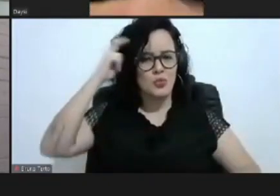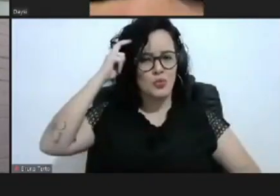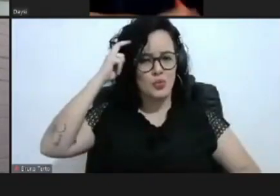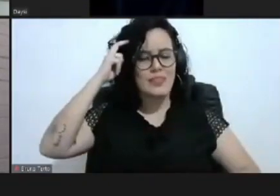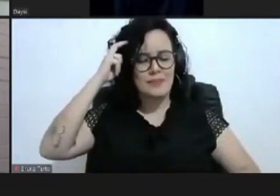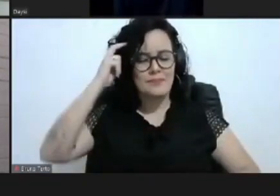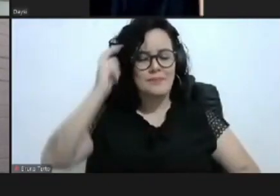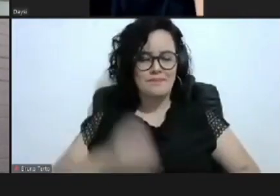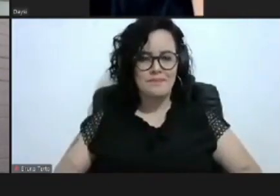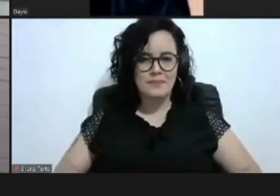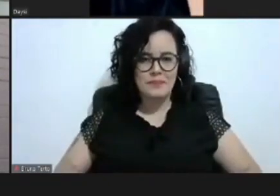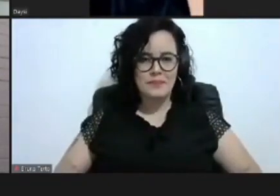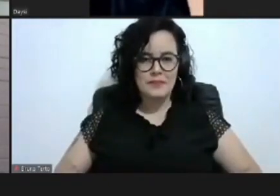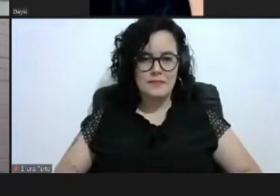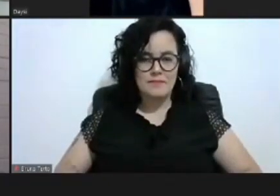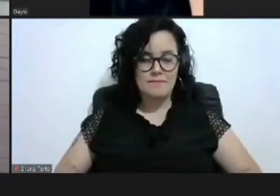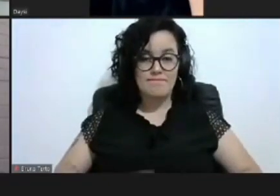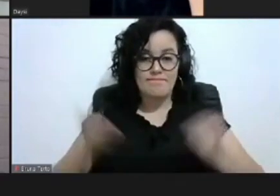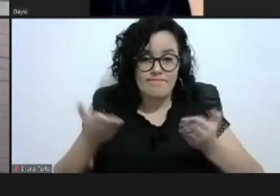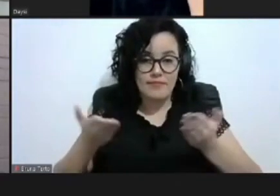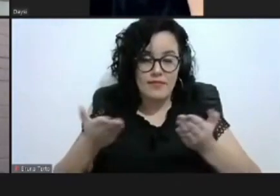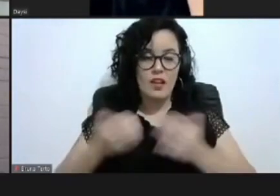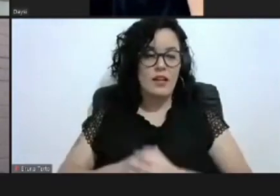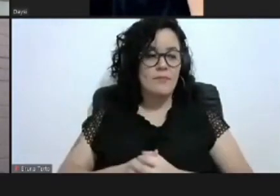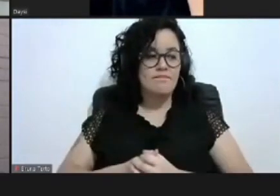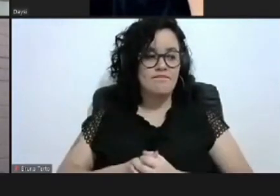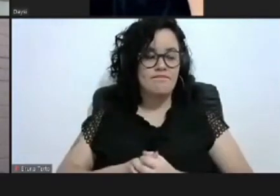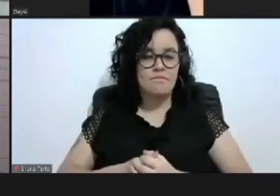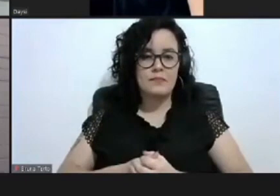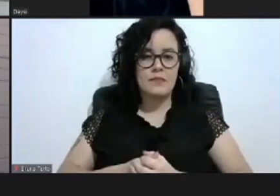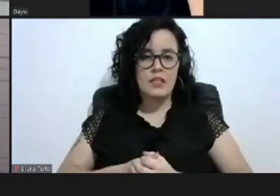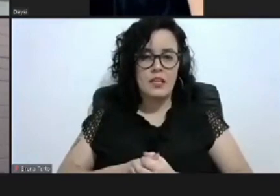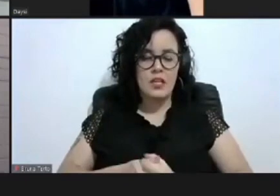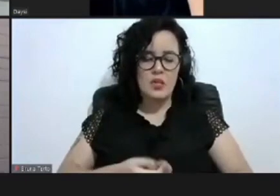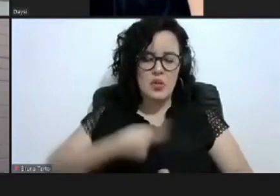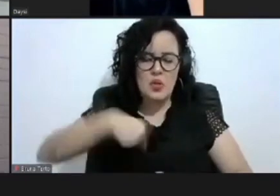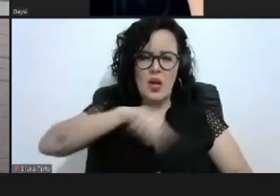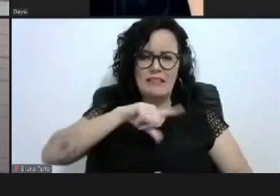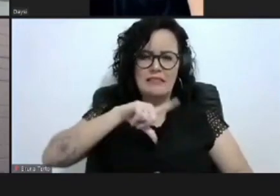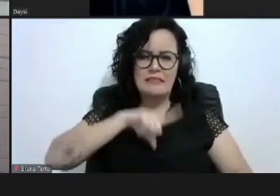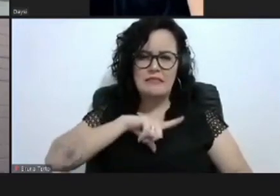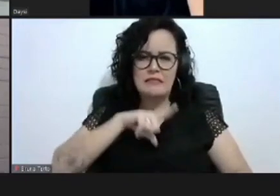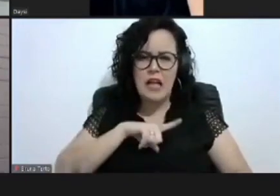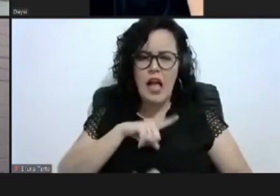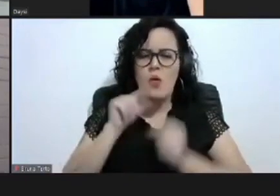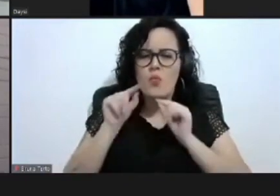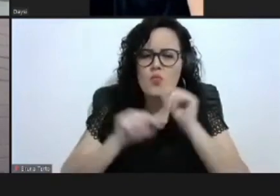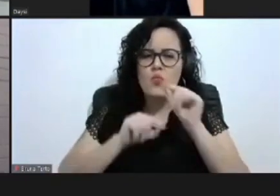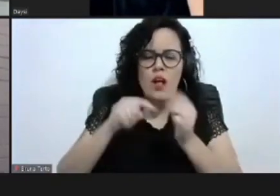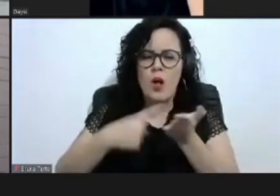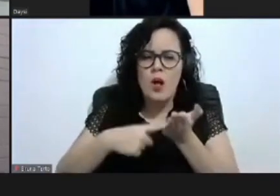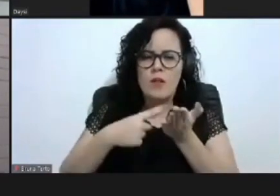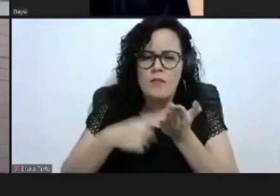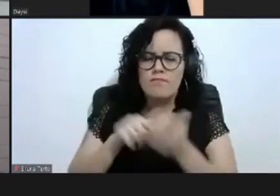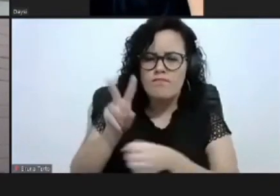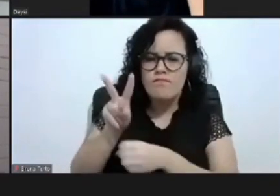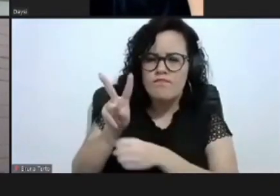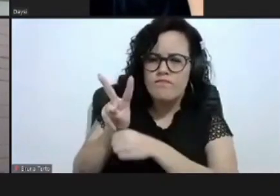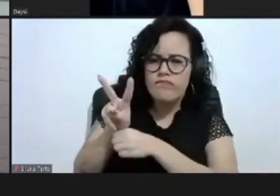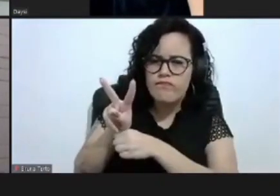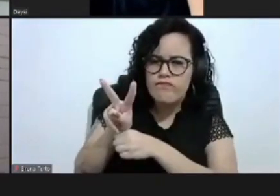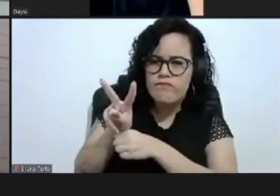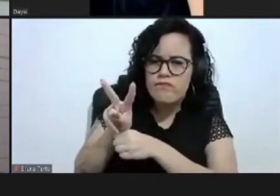Esse compromisso, vamos dizer assim, de vigiar, de estar vigilante, né? E prezar por